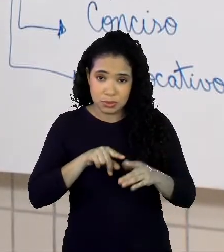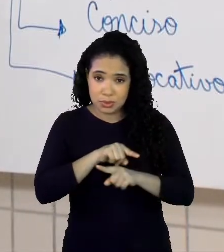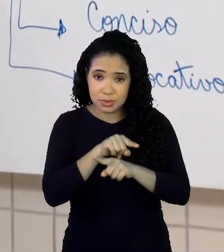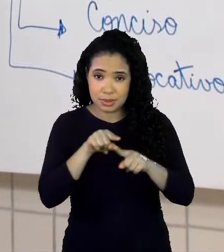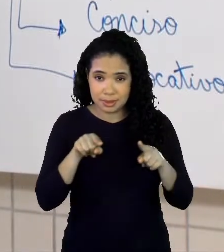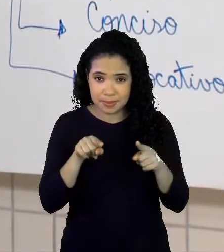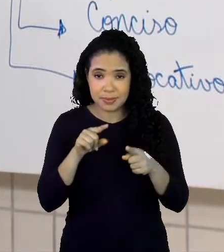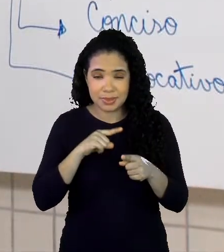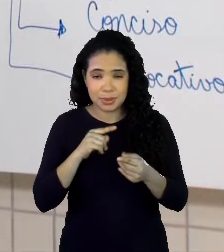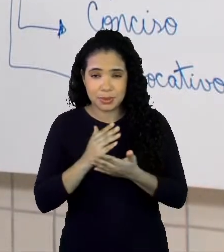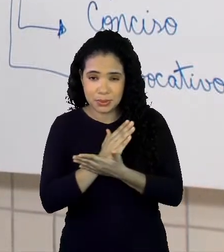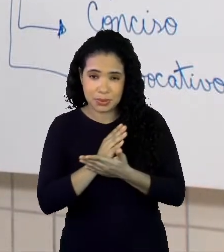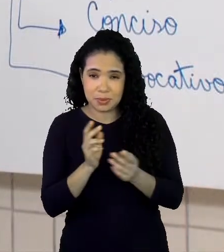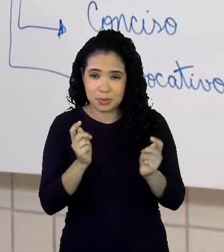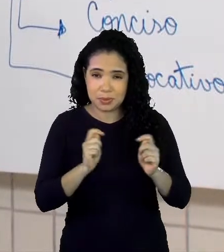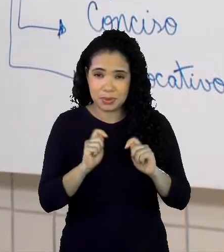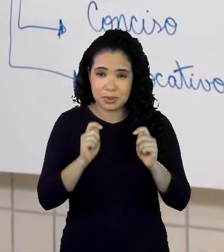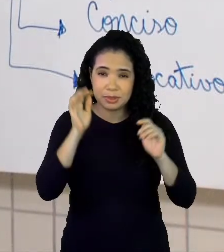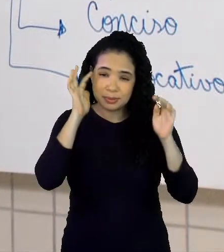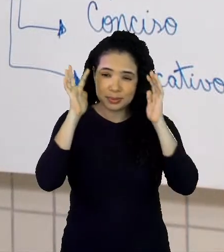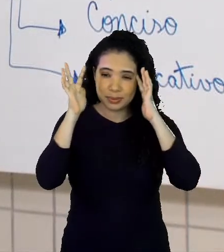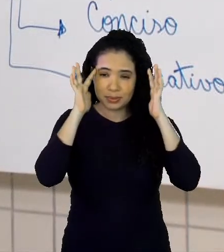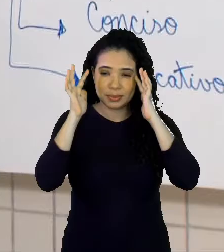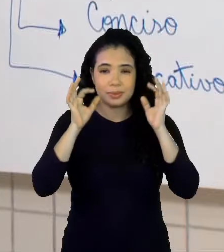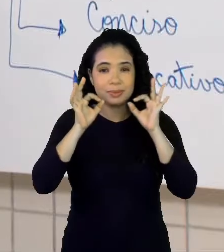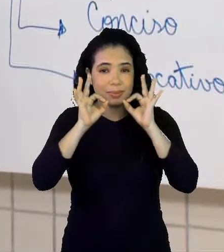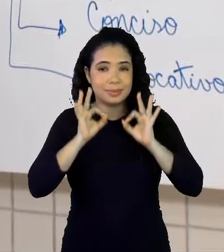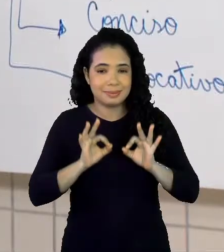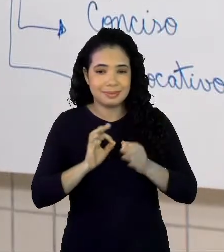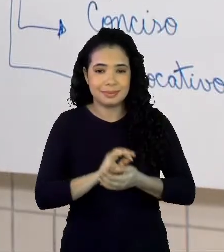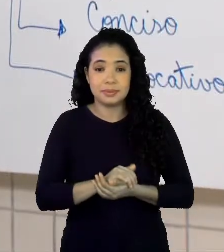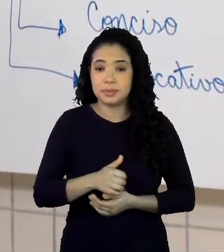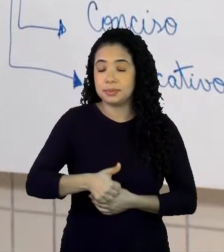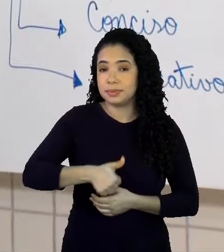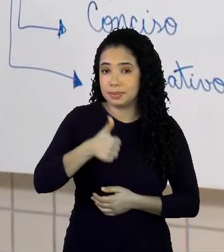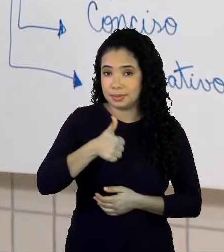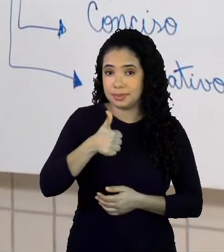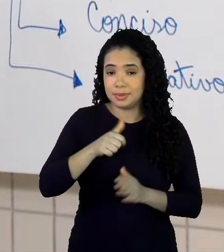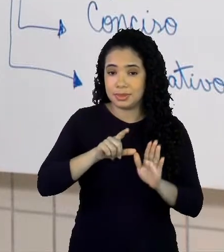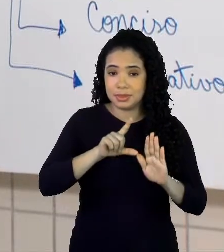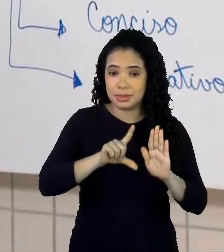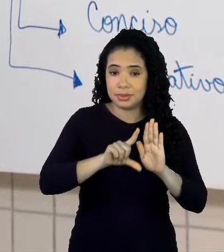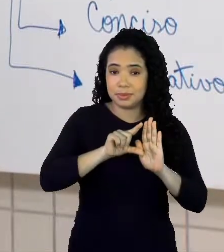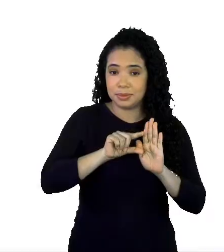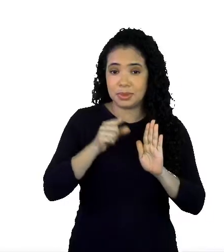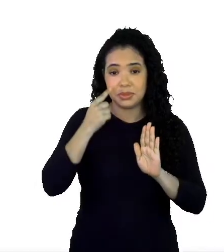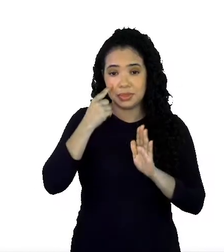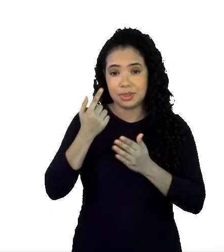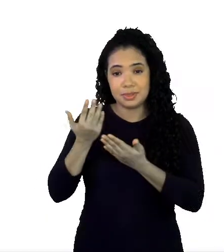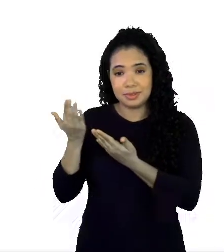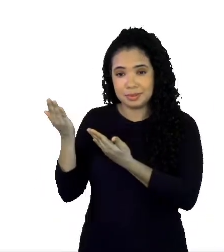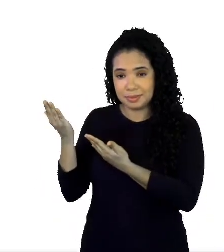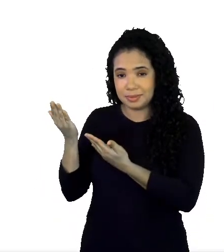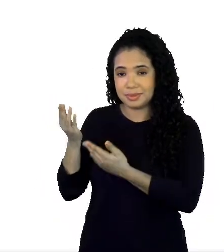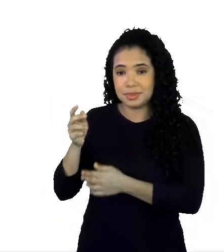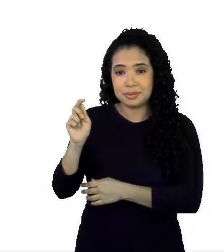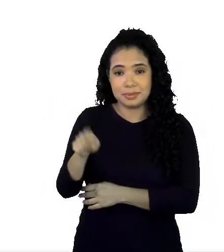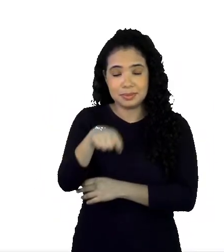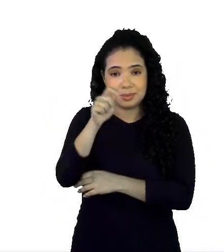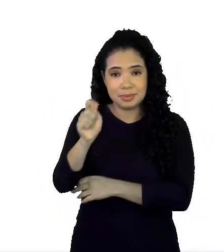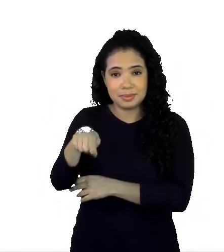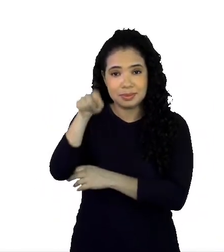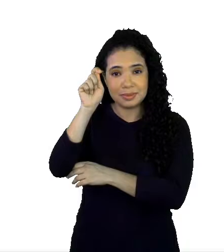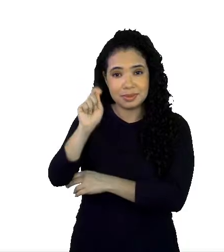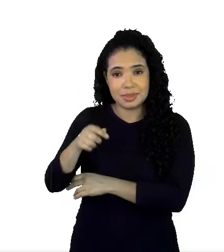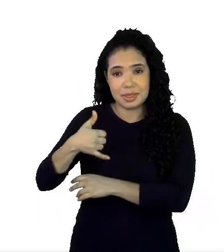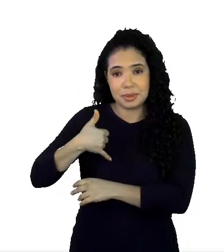gente poder refletir, certo? O primeiro miniconto que está lá é esse aí: Conto de Fadas para as Mulheres